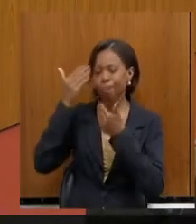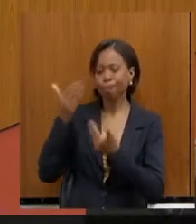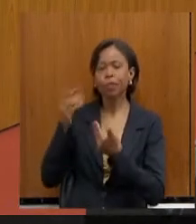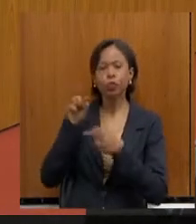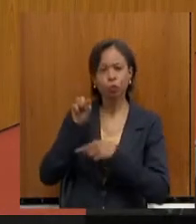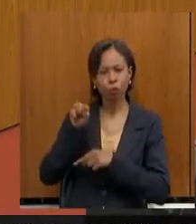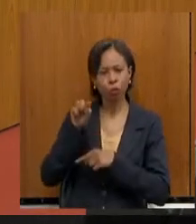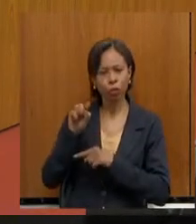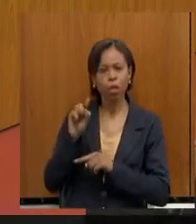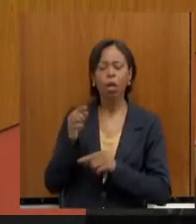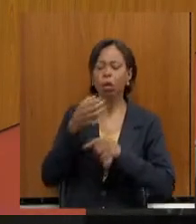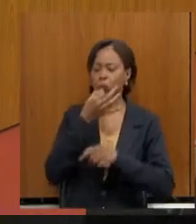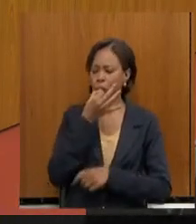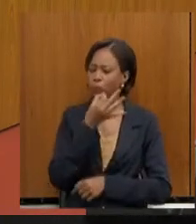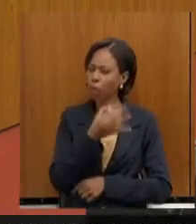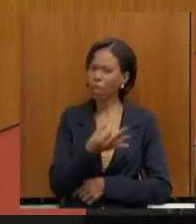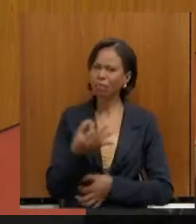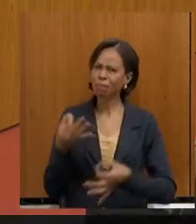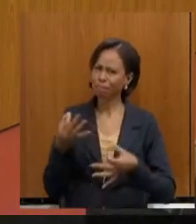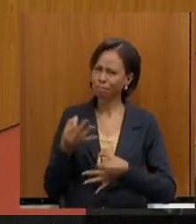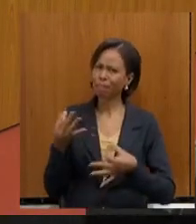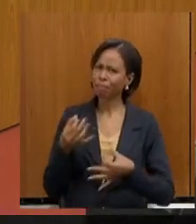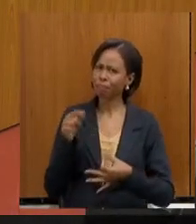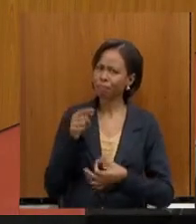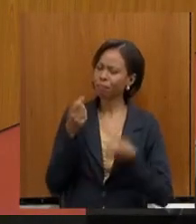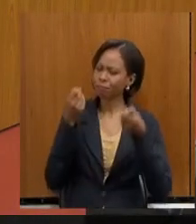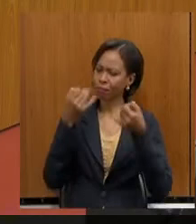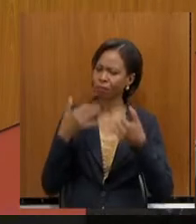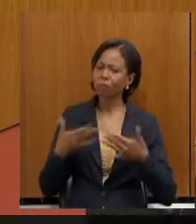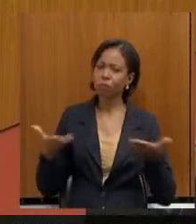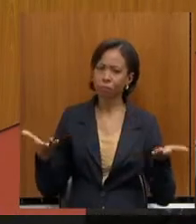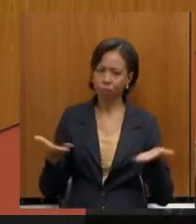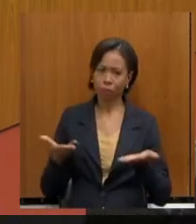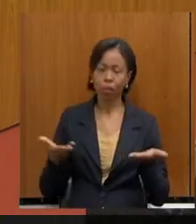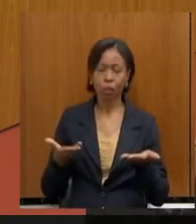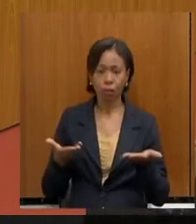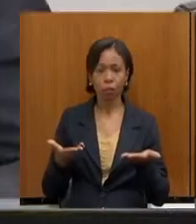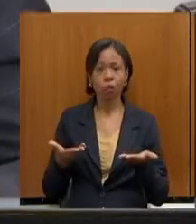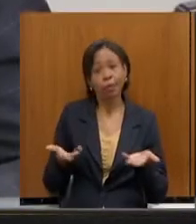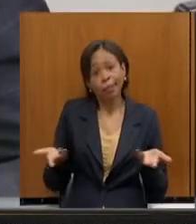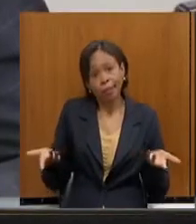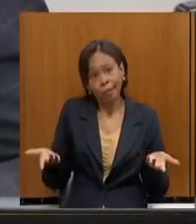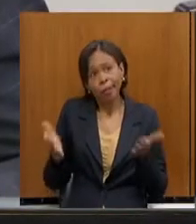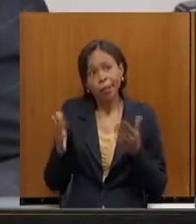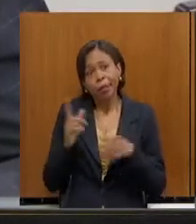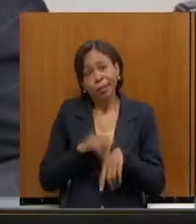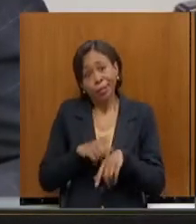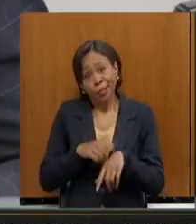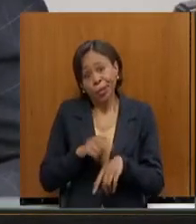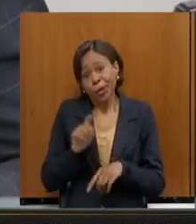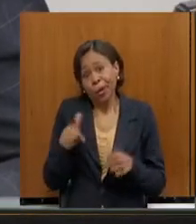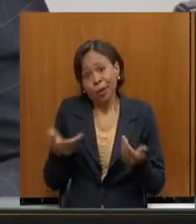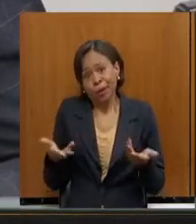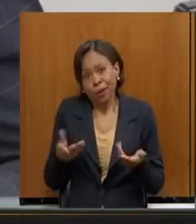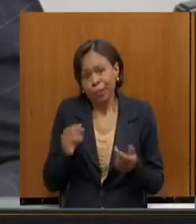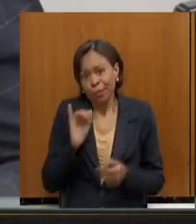contribuição de vossa excelência muito bem feita neste momento momento de tristeza porque